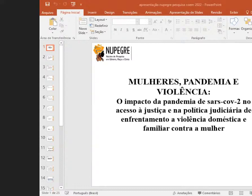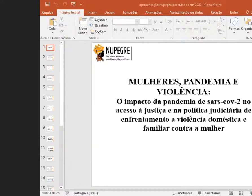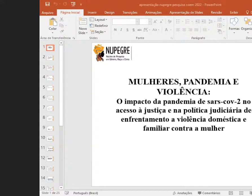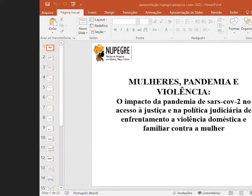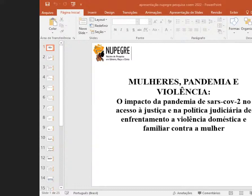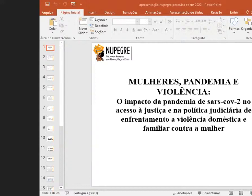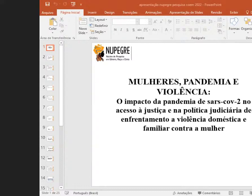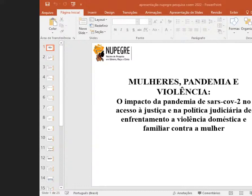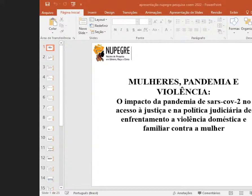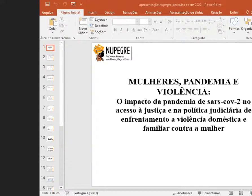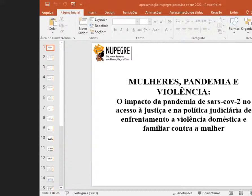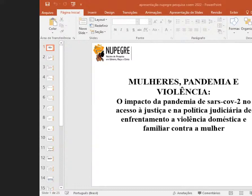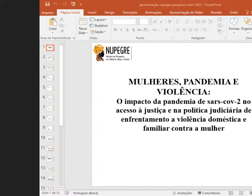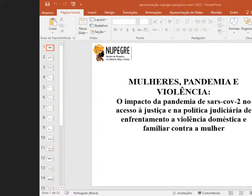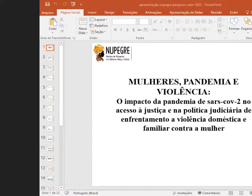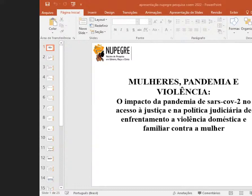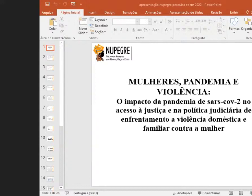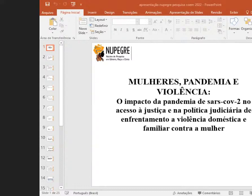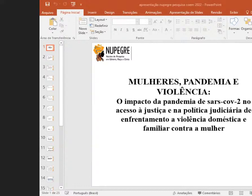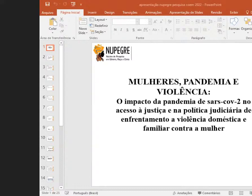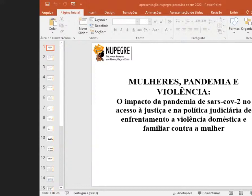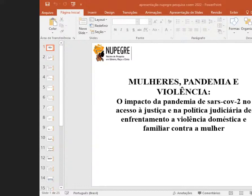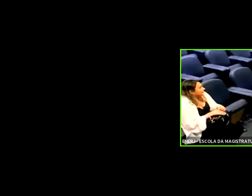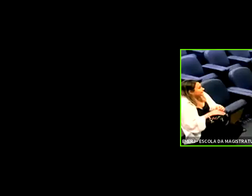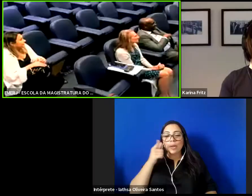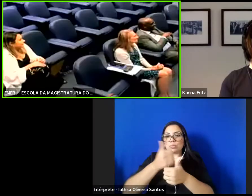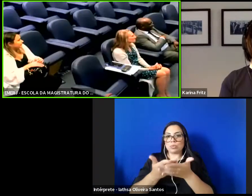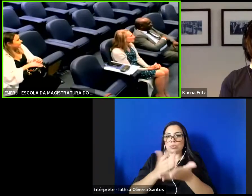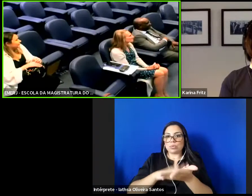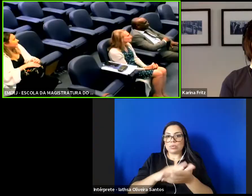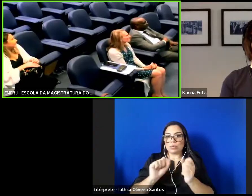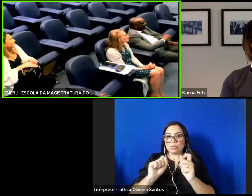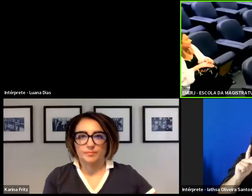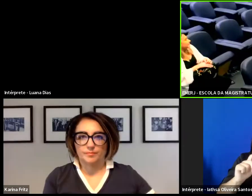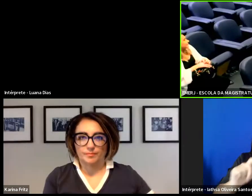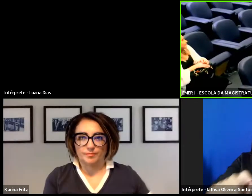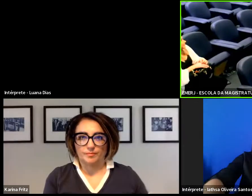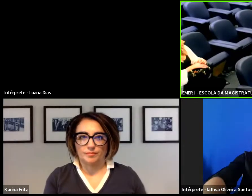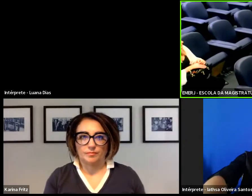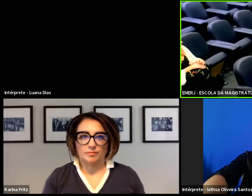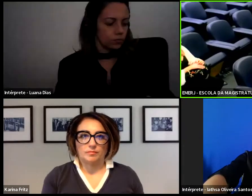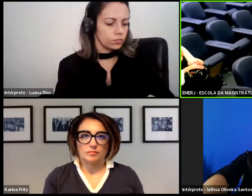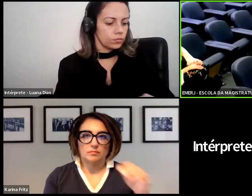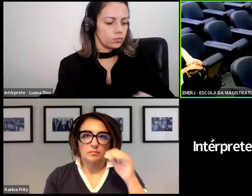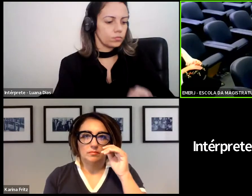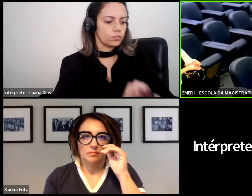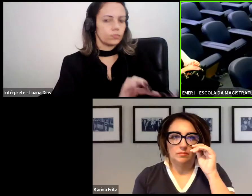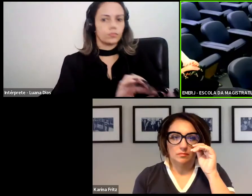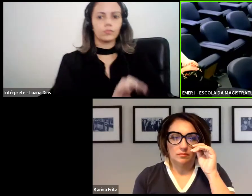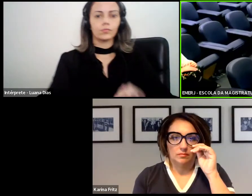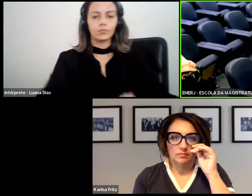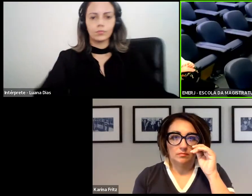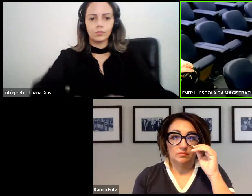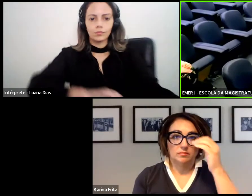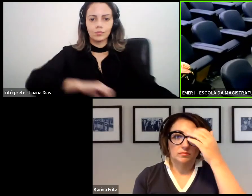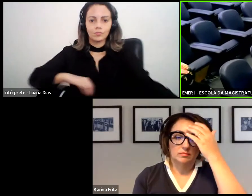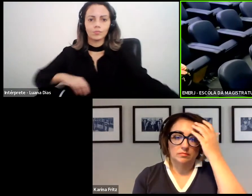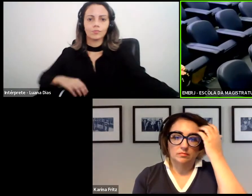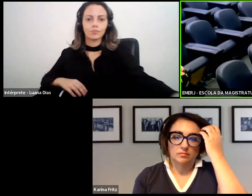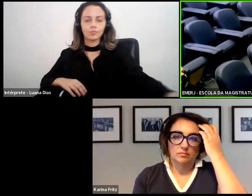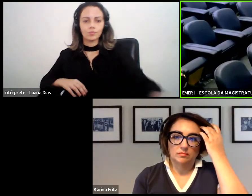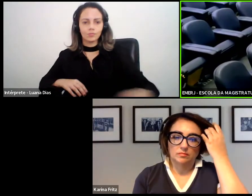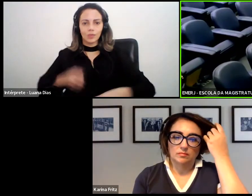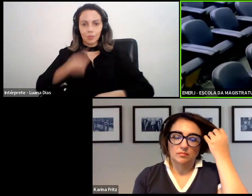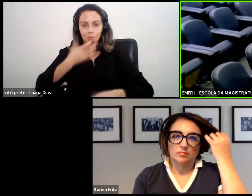pois é, não estava... Então, meus cumprimentos, seja muito bem-vindo à nossa casa, um prazer grande tê-lo aqui,